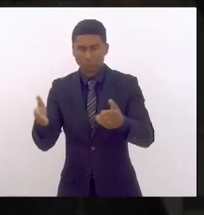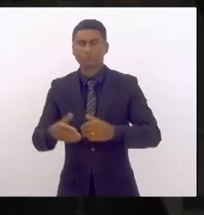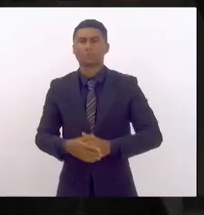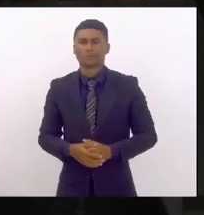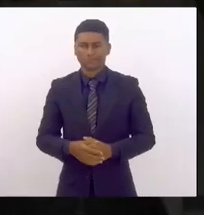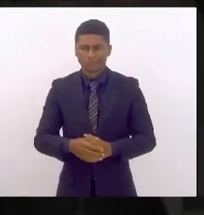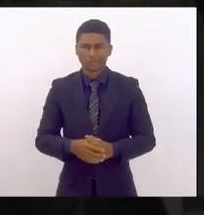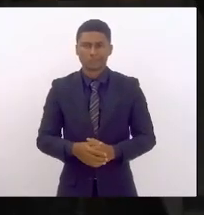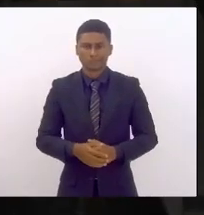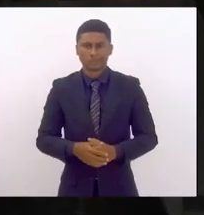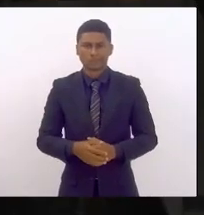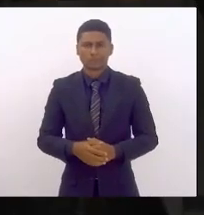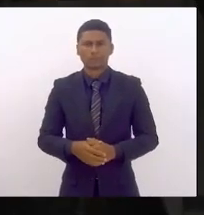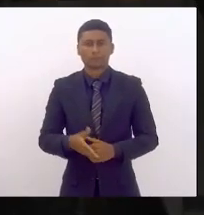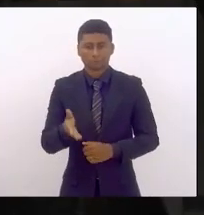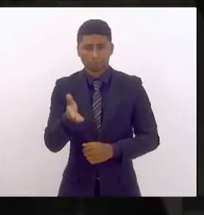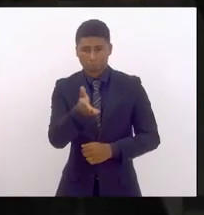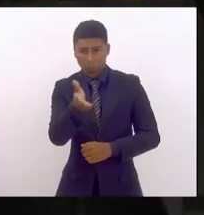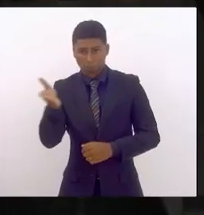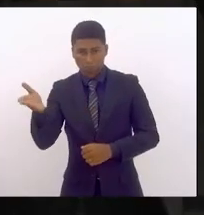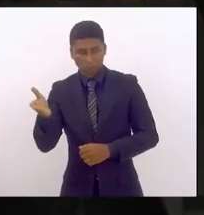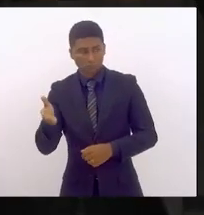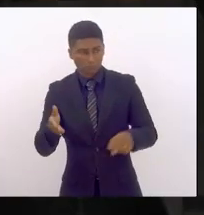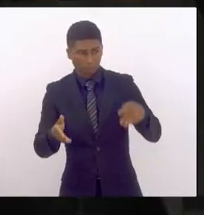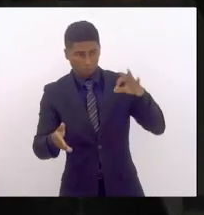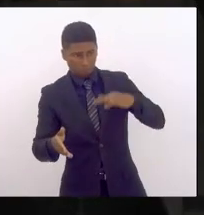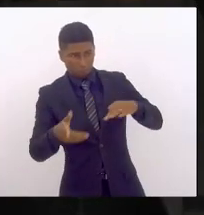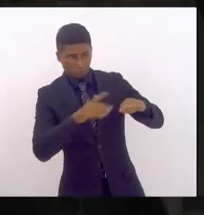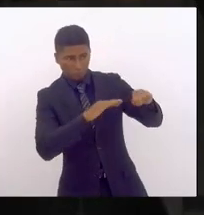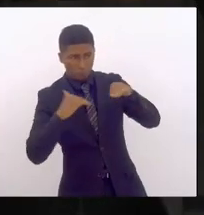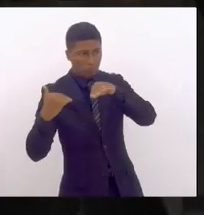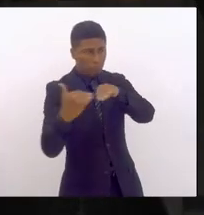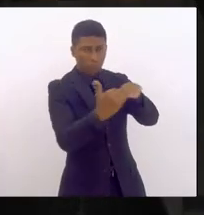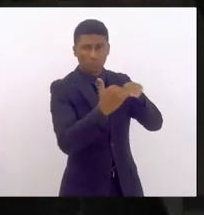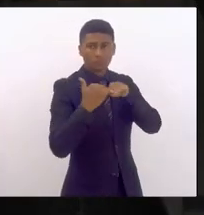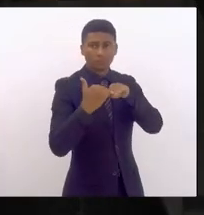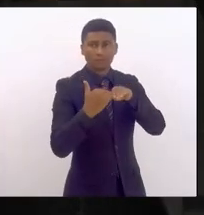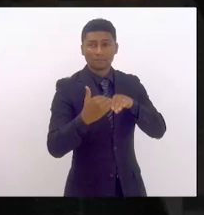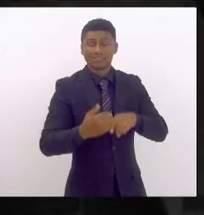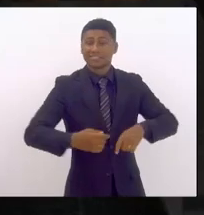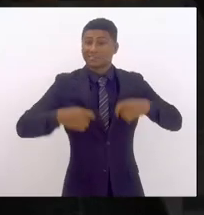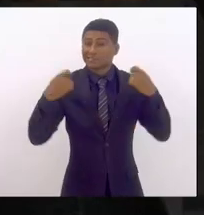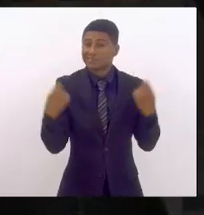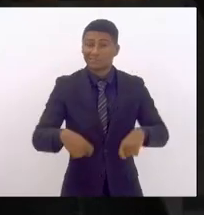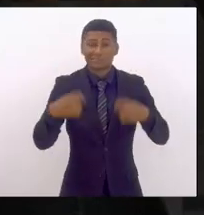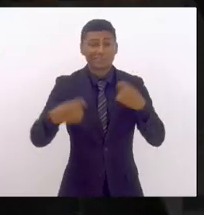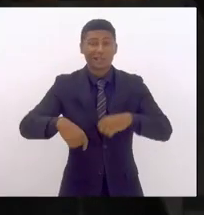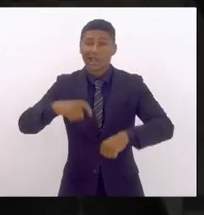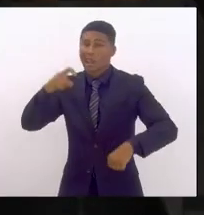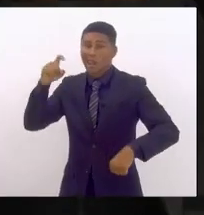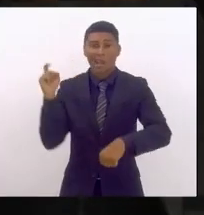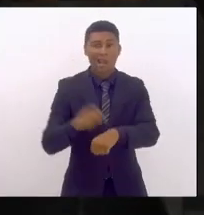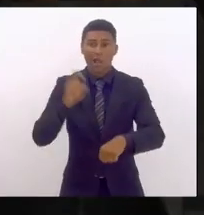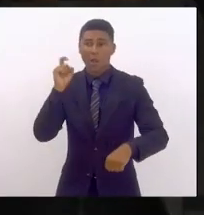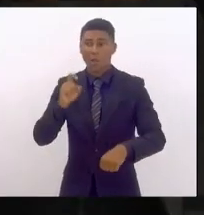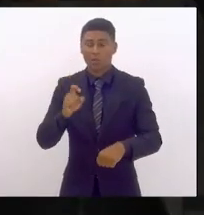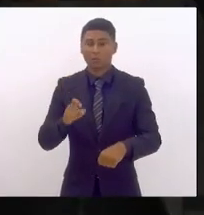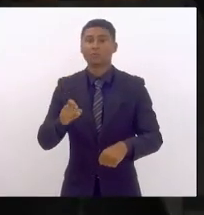jus a paridade remuneratória devem ser automaticamente